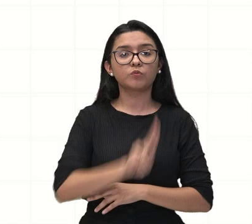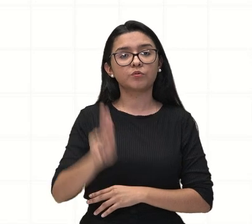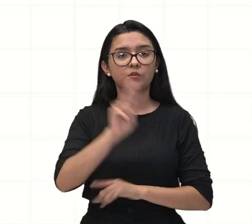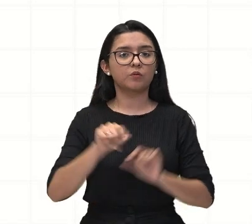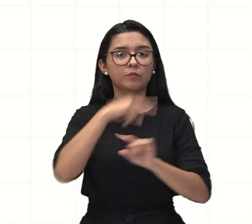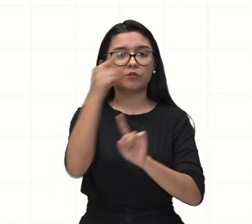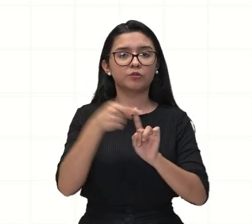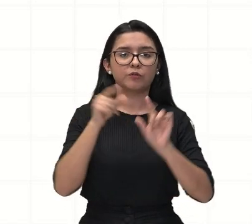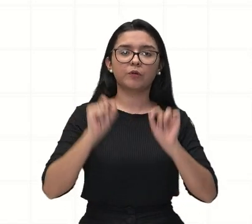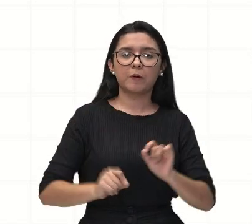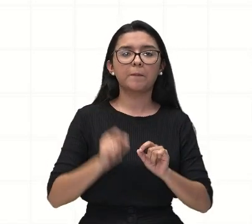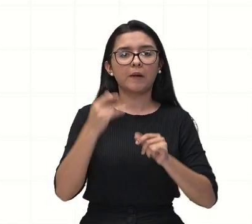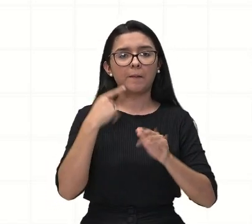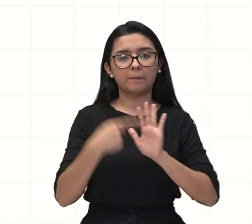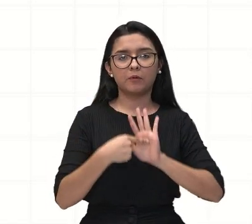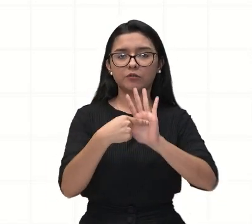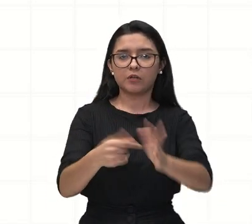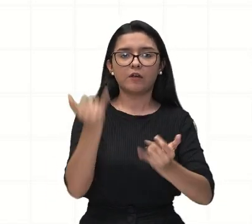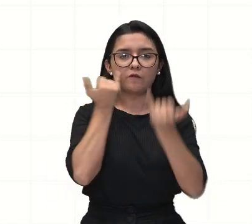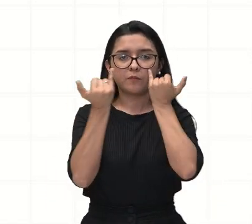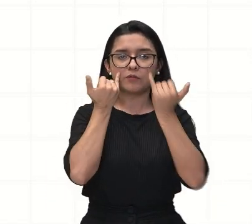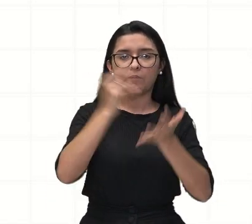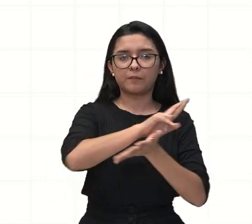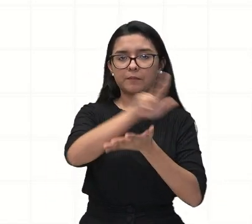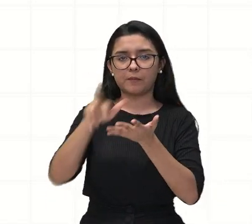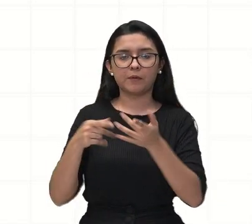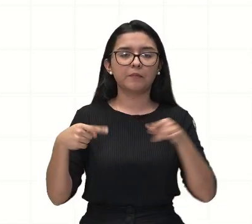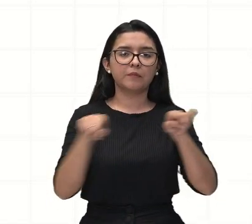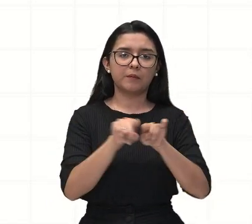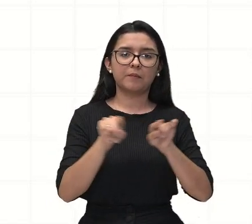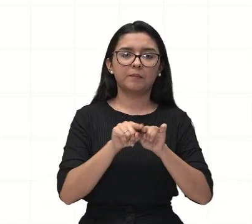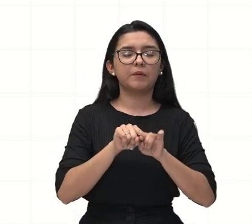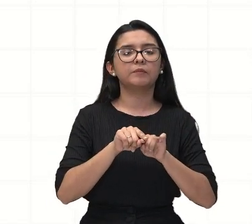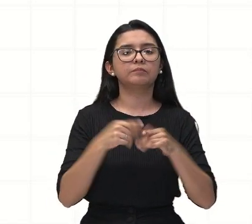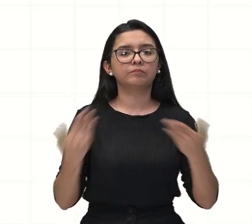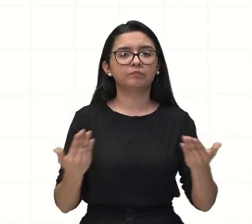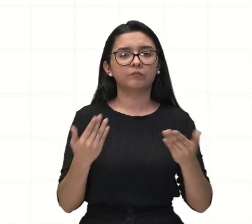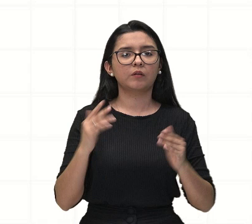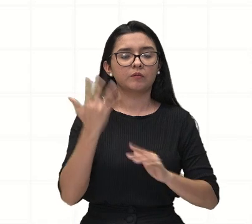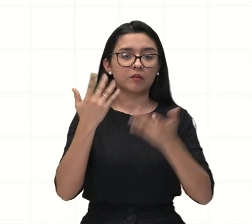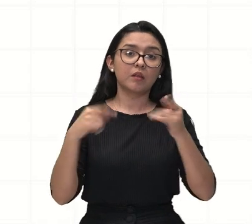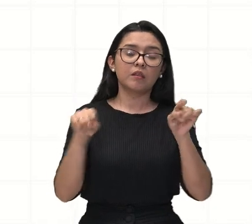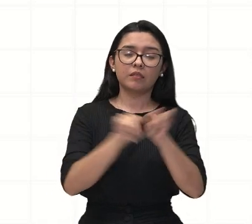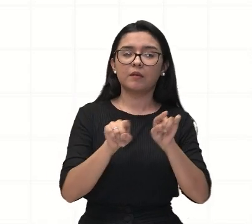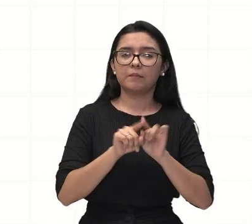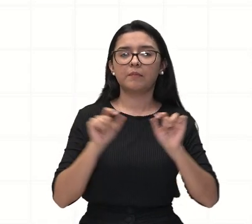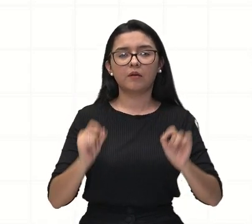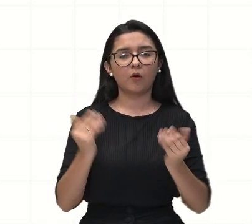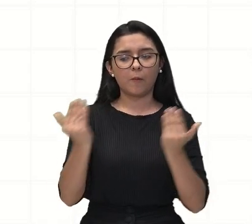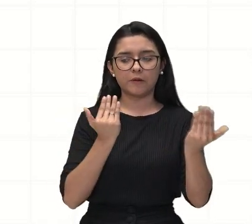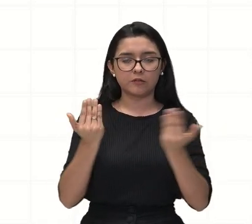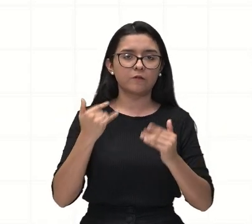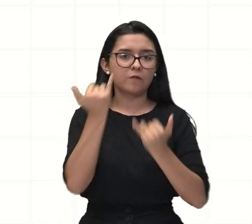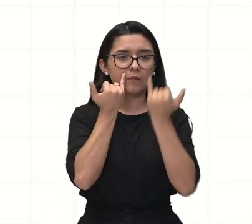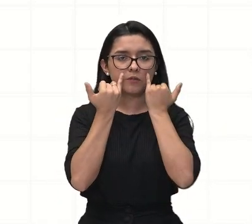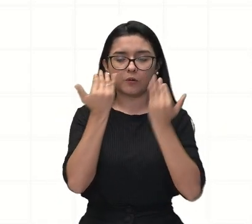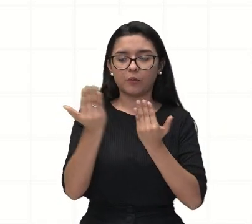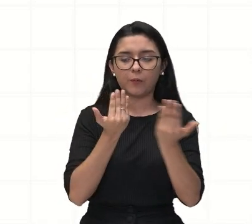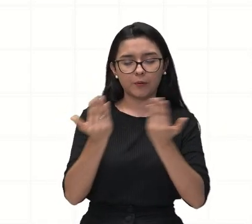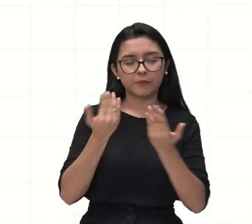utilizadas para exibir dados, demonstrar padrões, tendências e ainda comparar